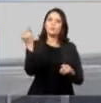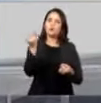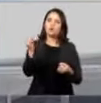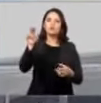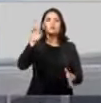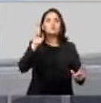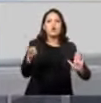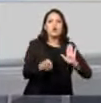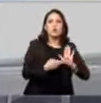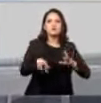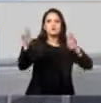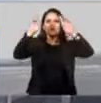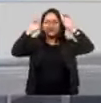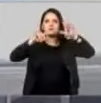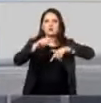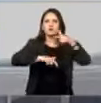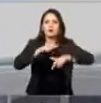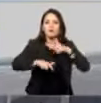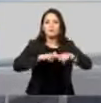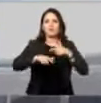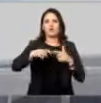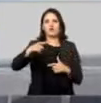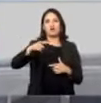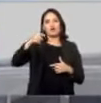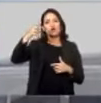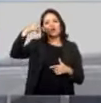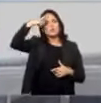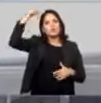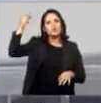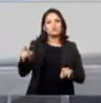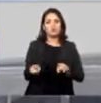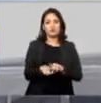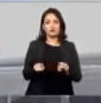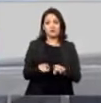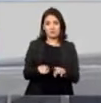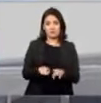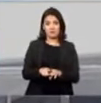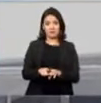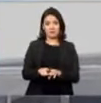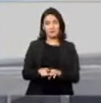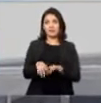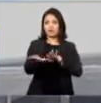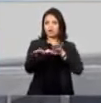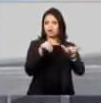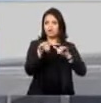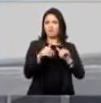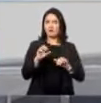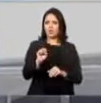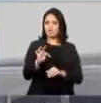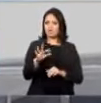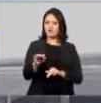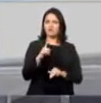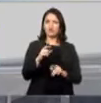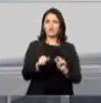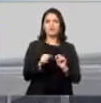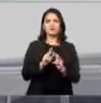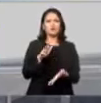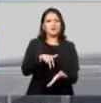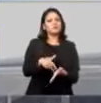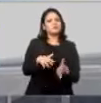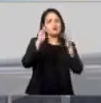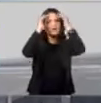do autor, com toda a liberdade que a lei nos garante, e conclamar o Supremo Tribunal Federal a assumir uma posição institucional